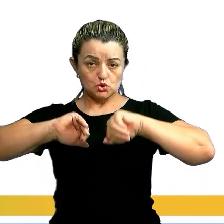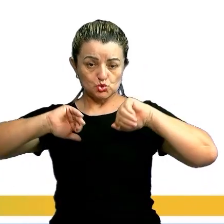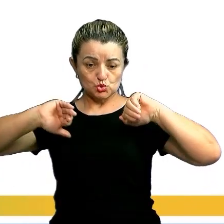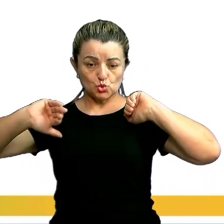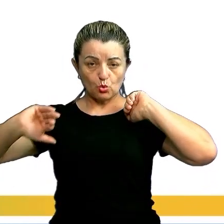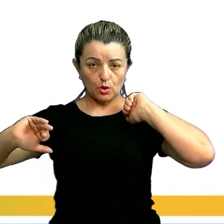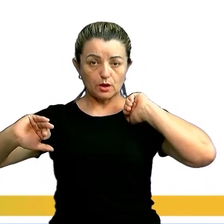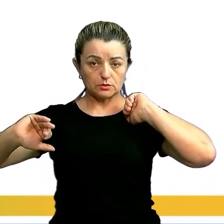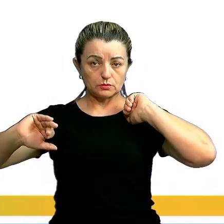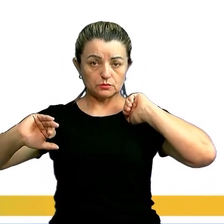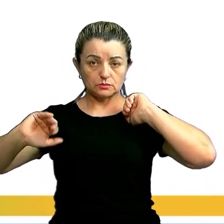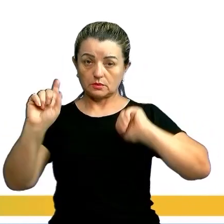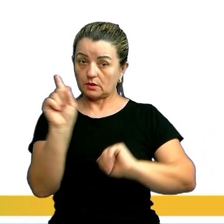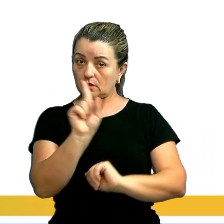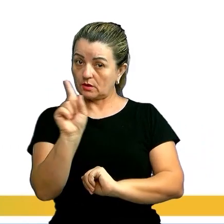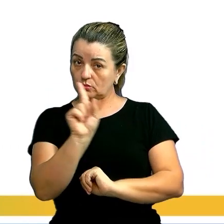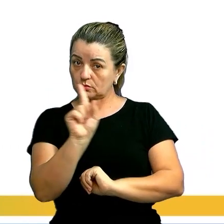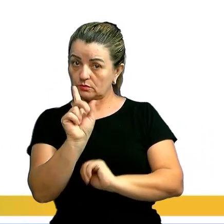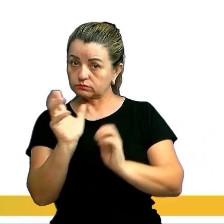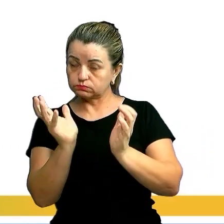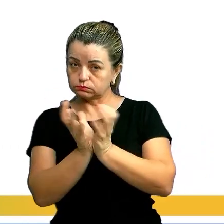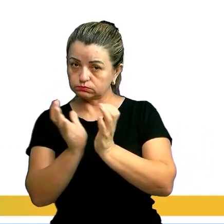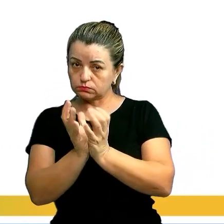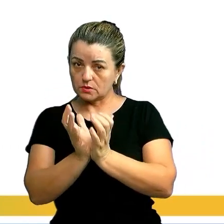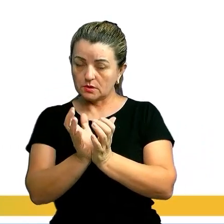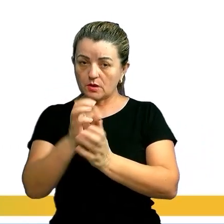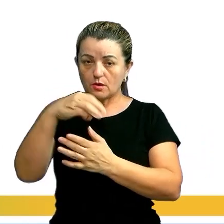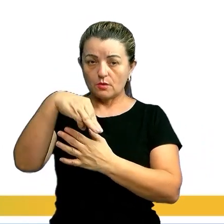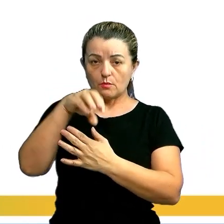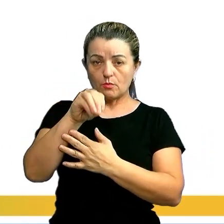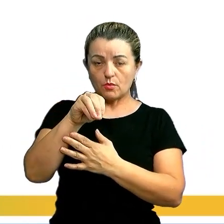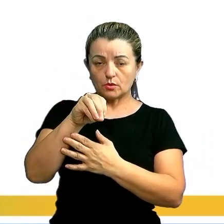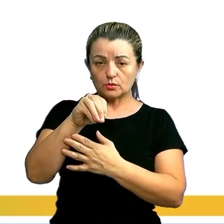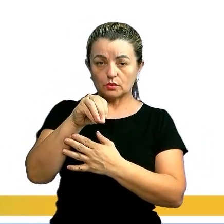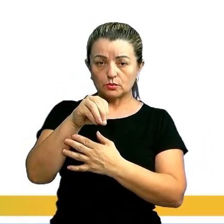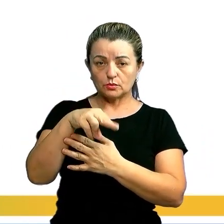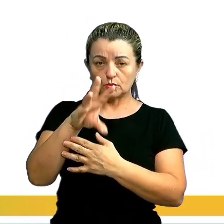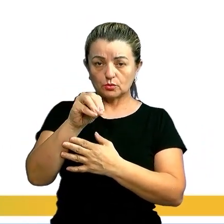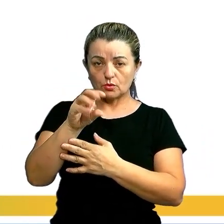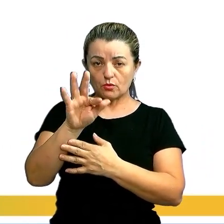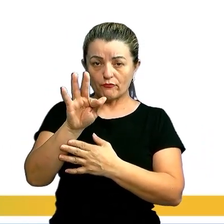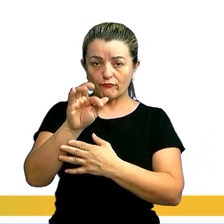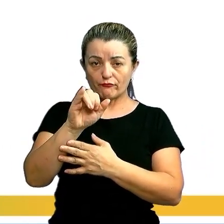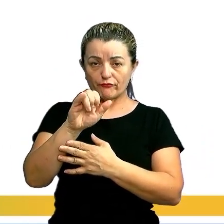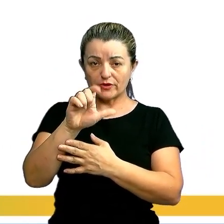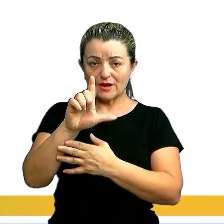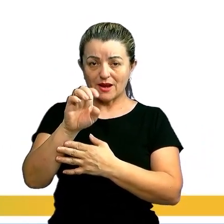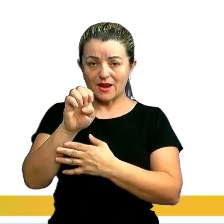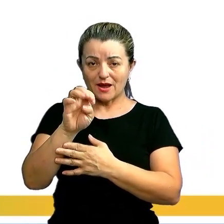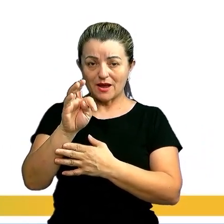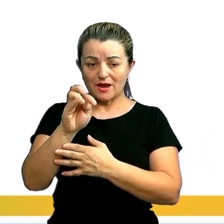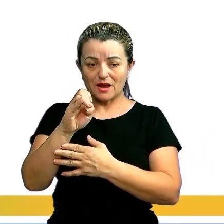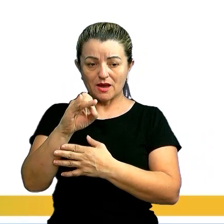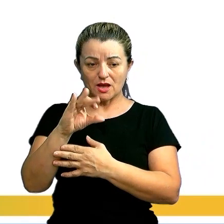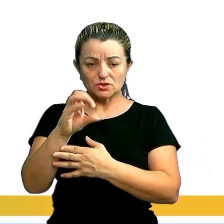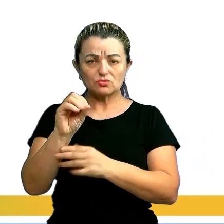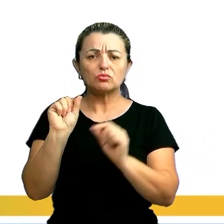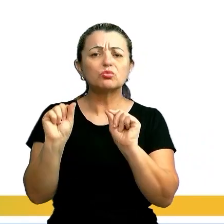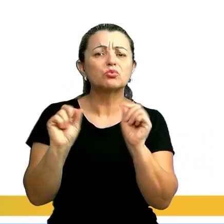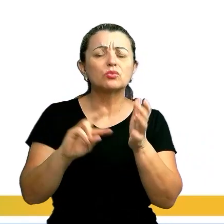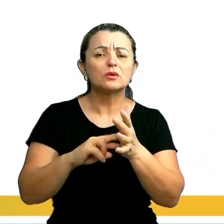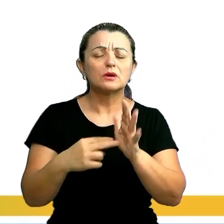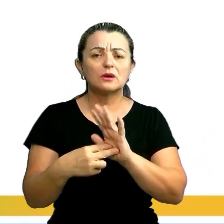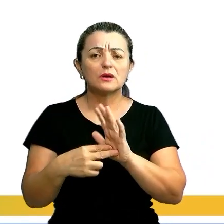isolados não são grupos monofiléticos. Que significa ser monofilético? Significa que eles têm